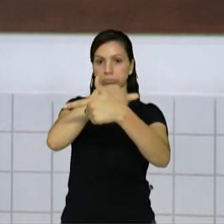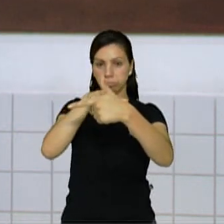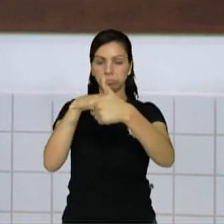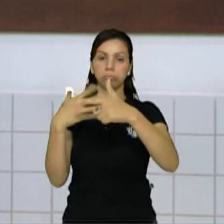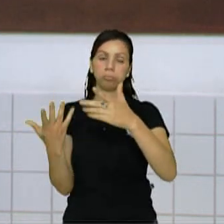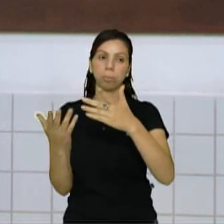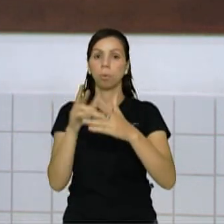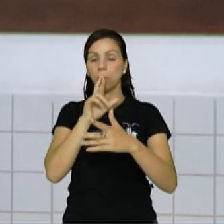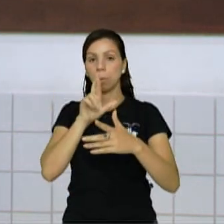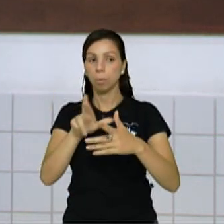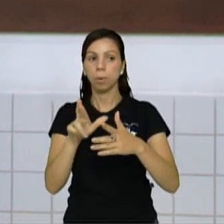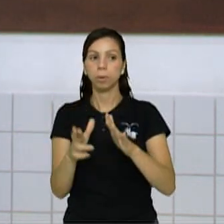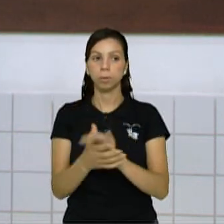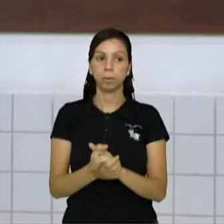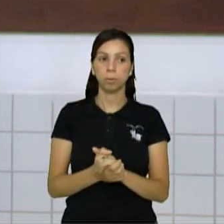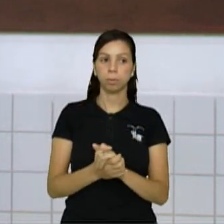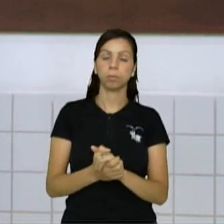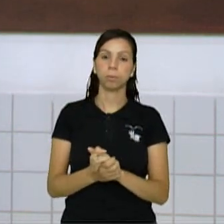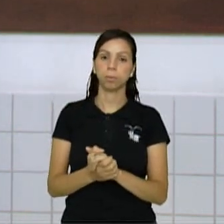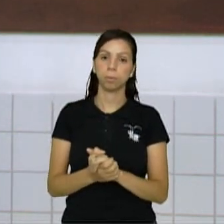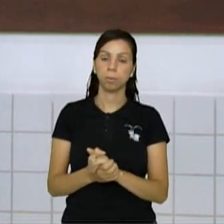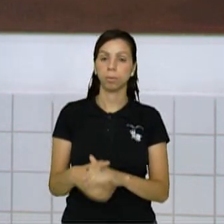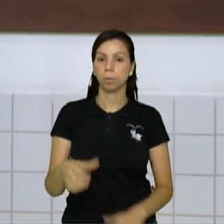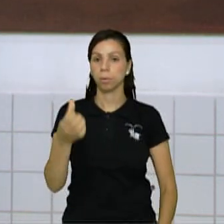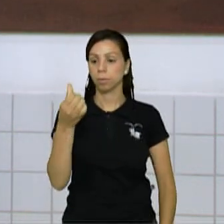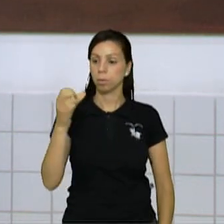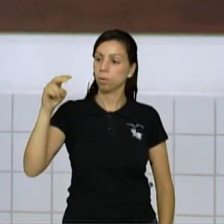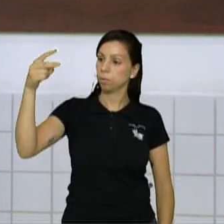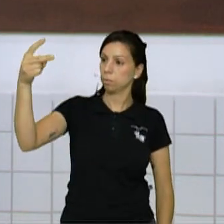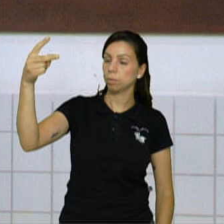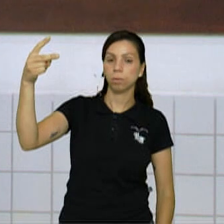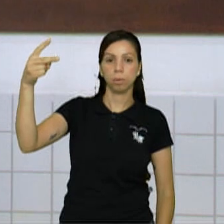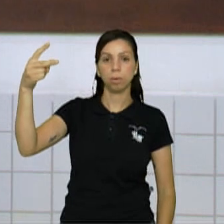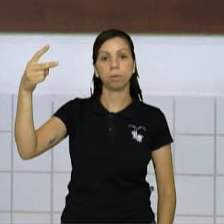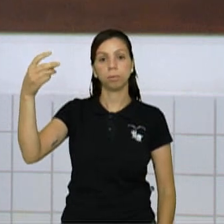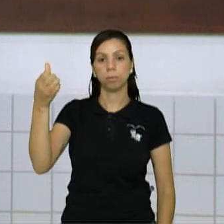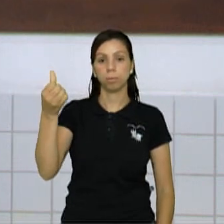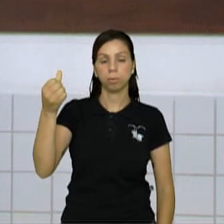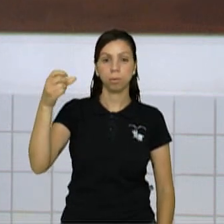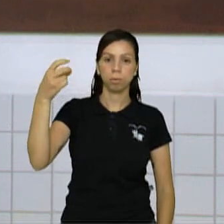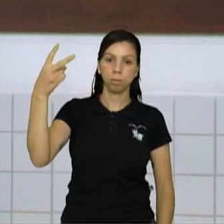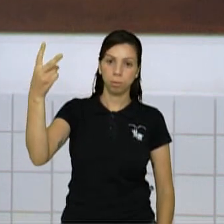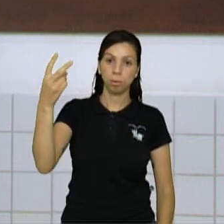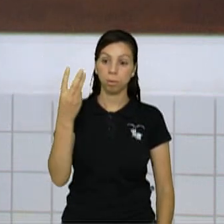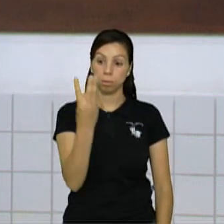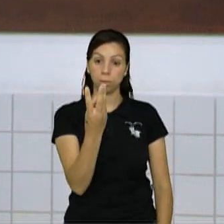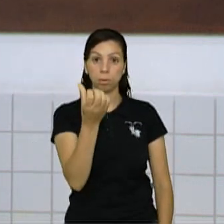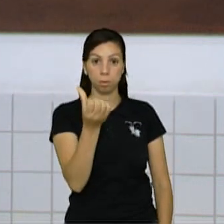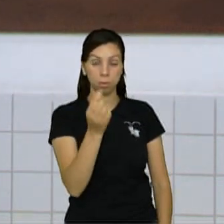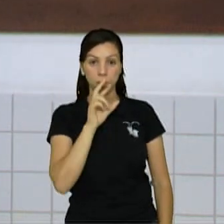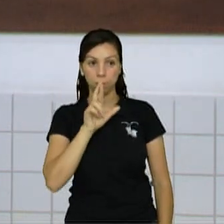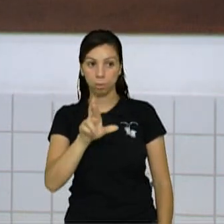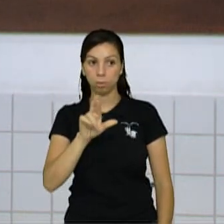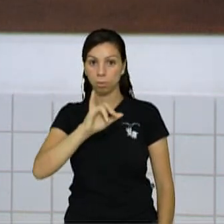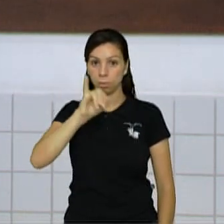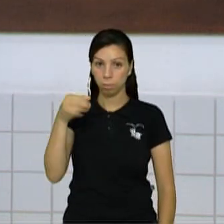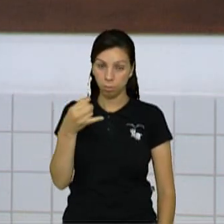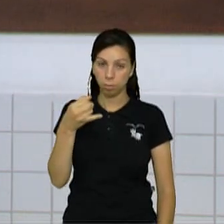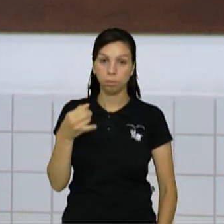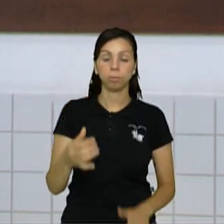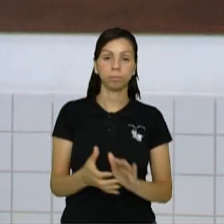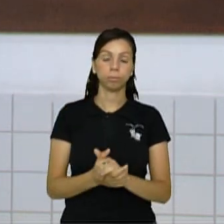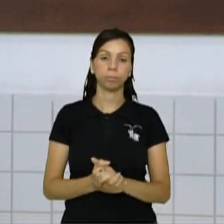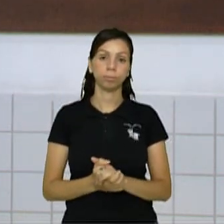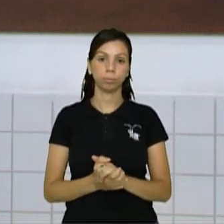como resultado, eu tenho 6 ao quadrado. 6 ao quadrado dá 36 joules, que é a unidade